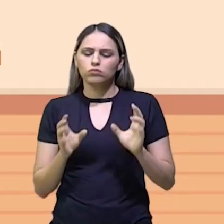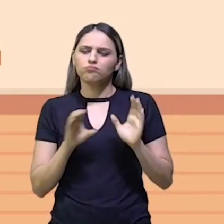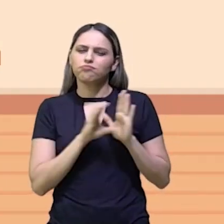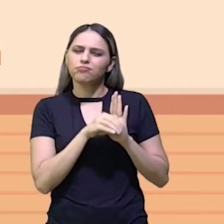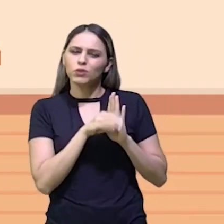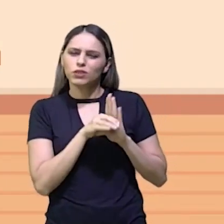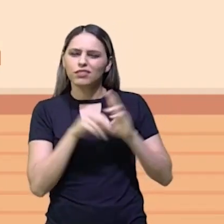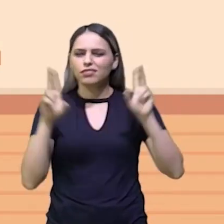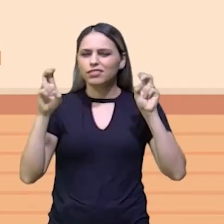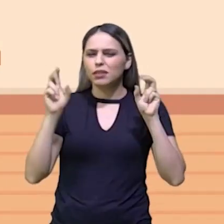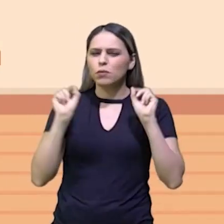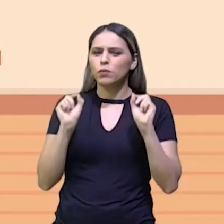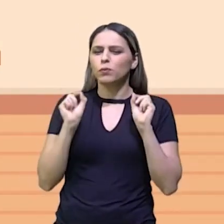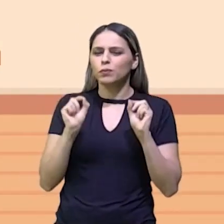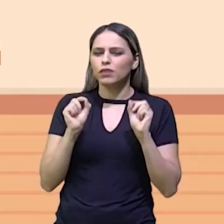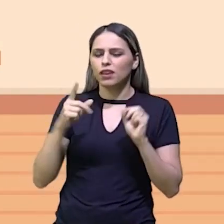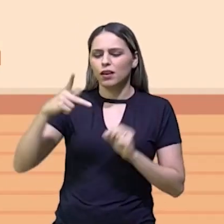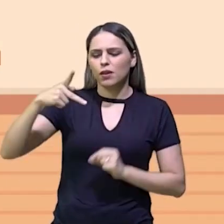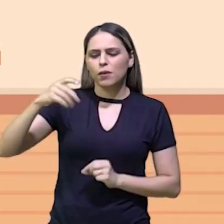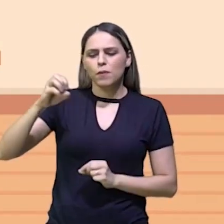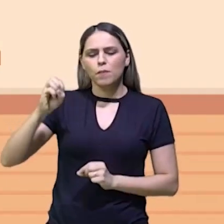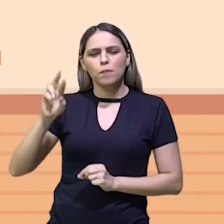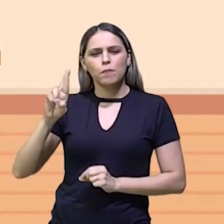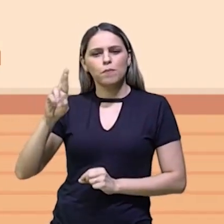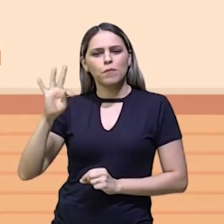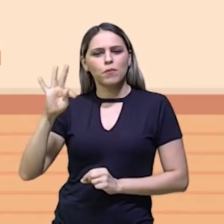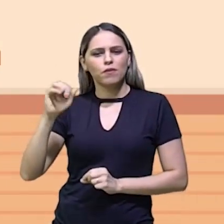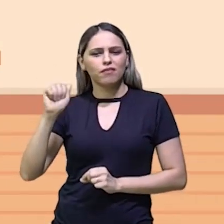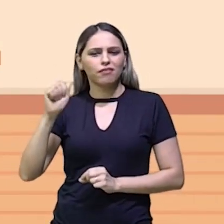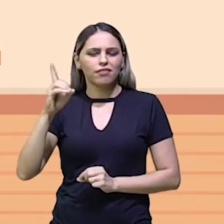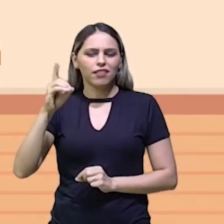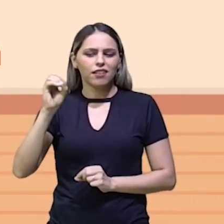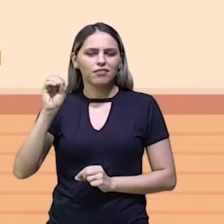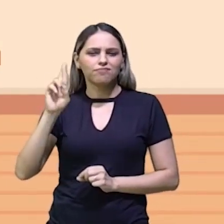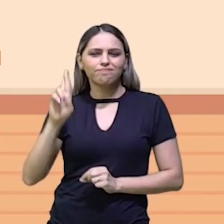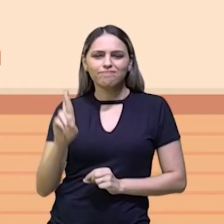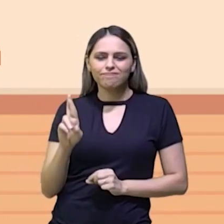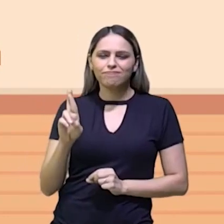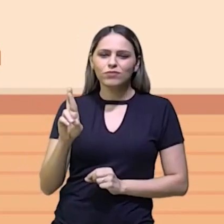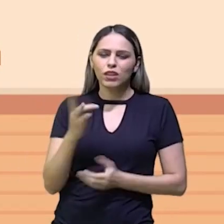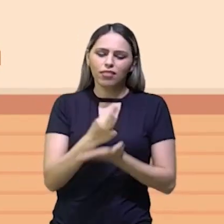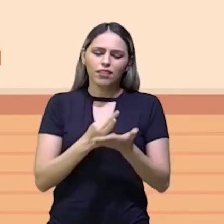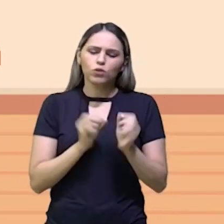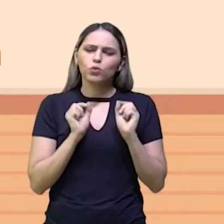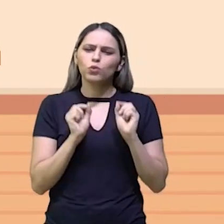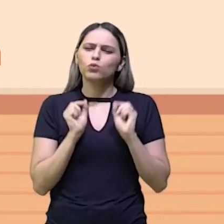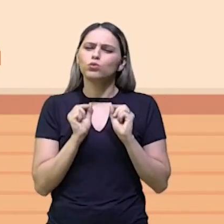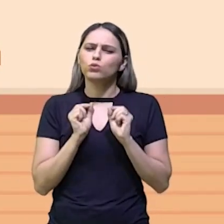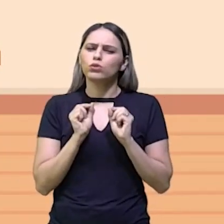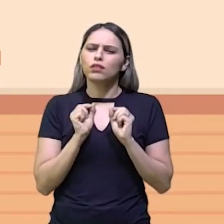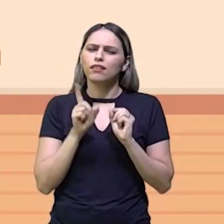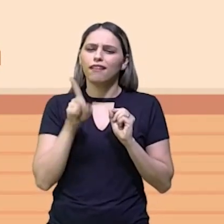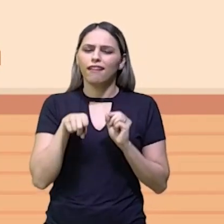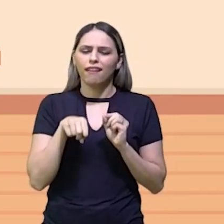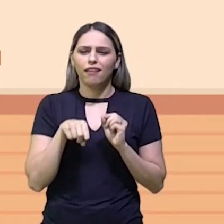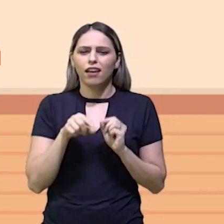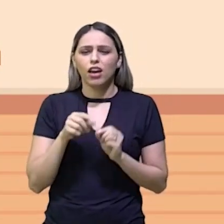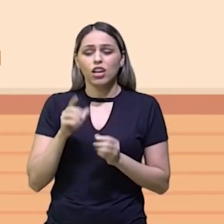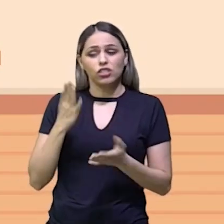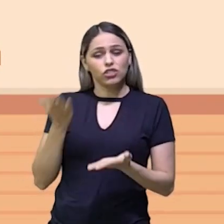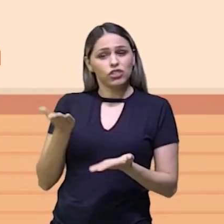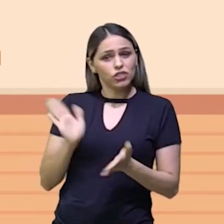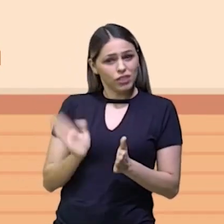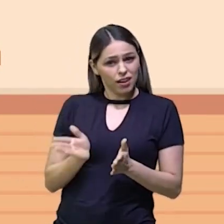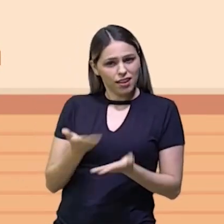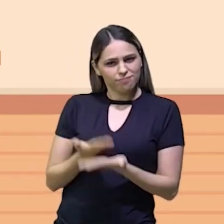é o que é um portador textual. Um portador textual, como nós já vimos em umas aulas muito